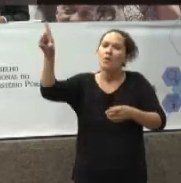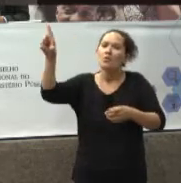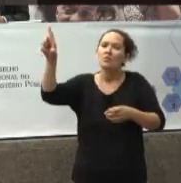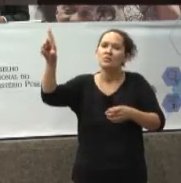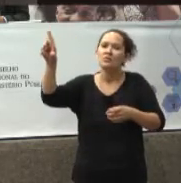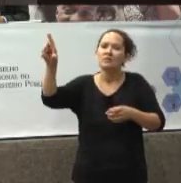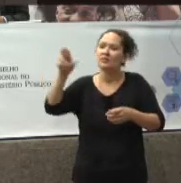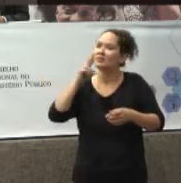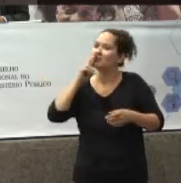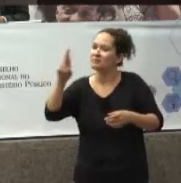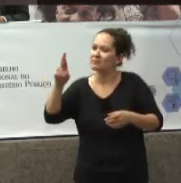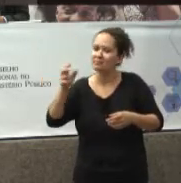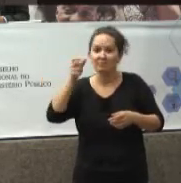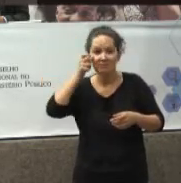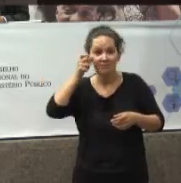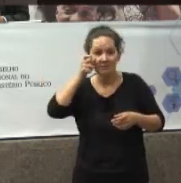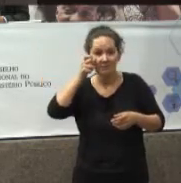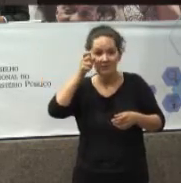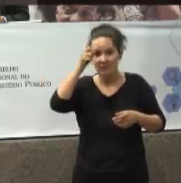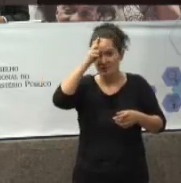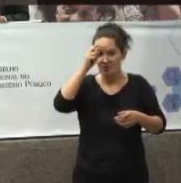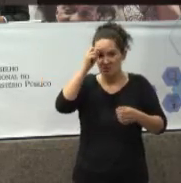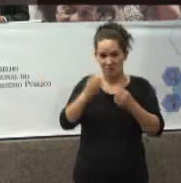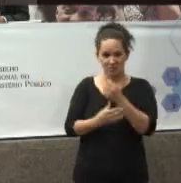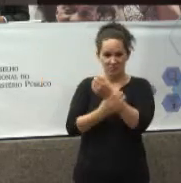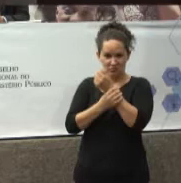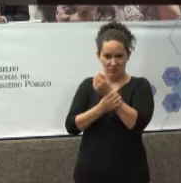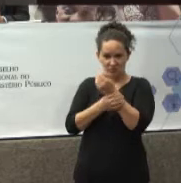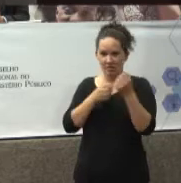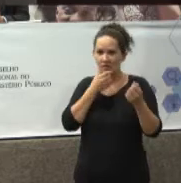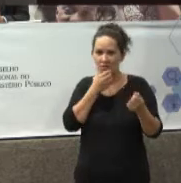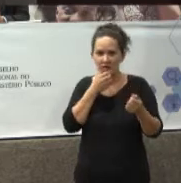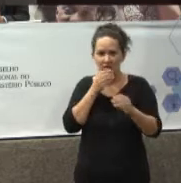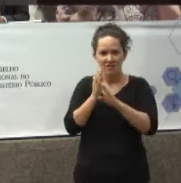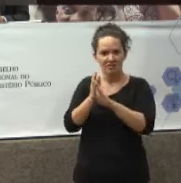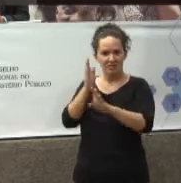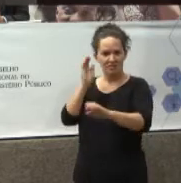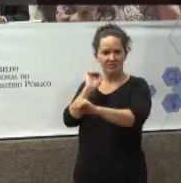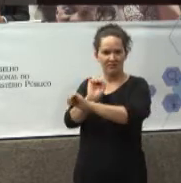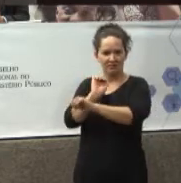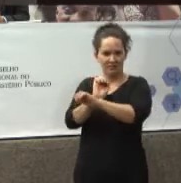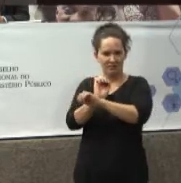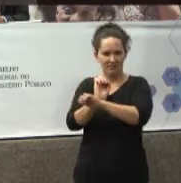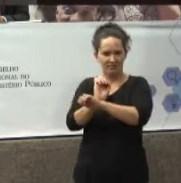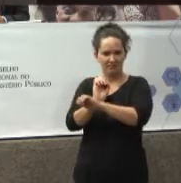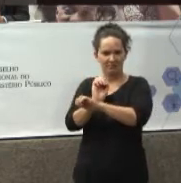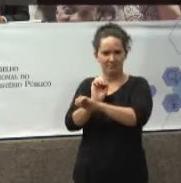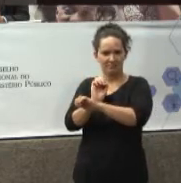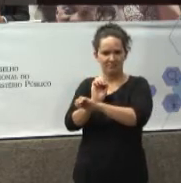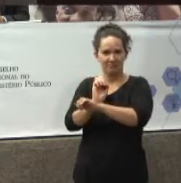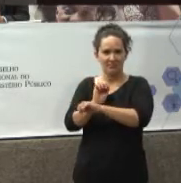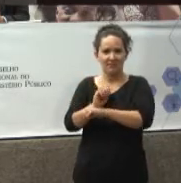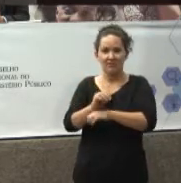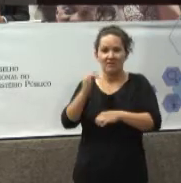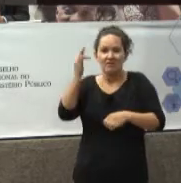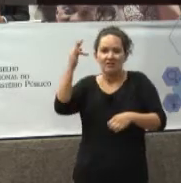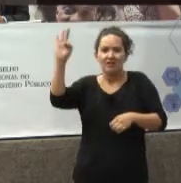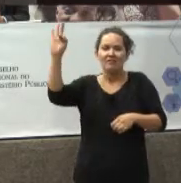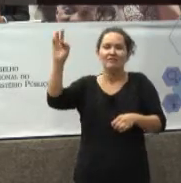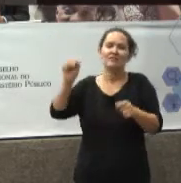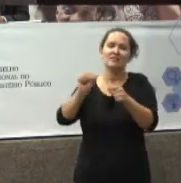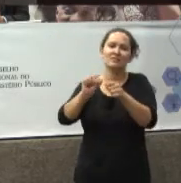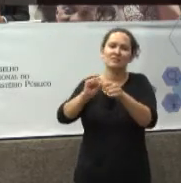que é interessante pacientes ortopédicos ingleses que estão em fila de espera estão indo akalé na frança fazer